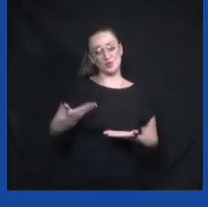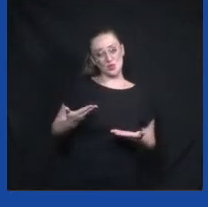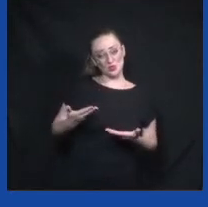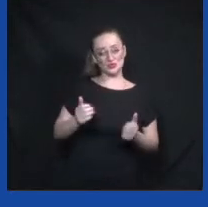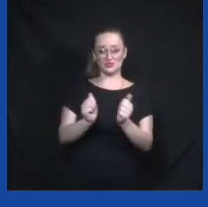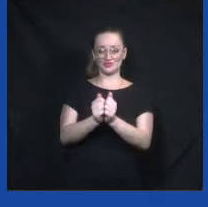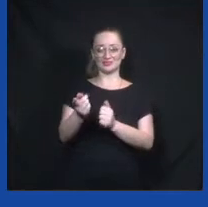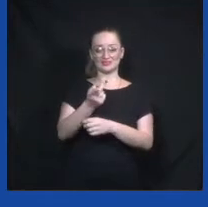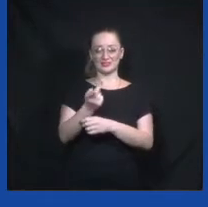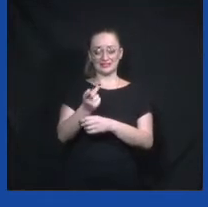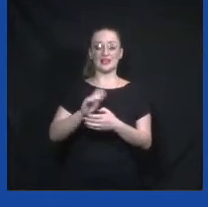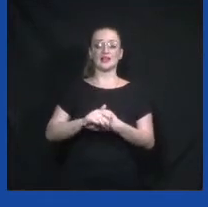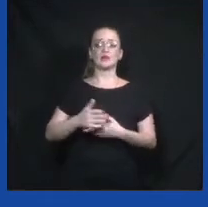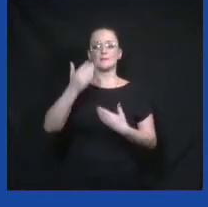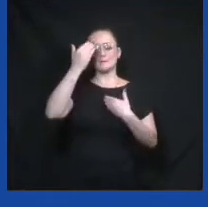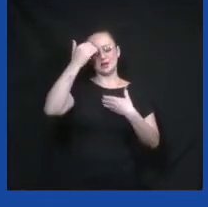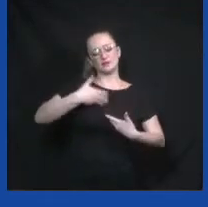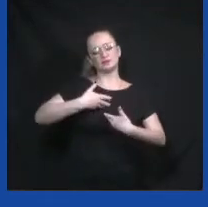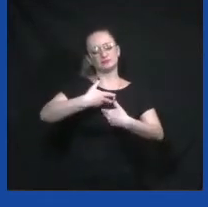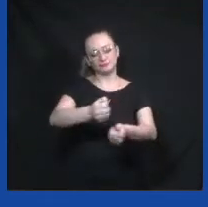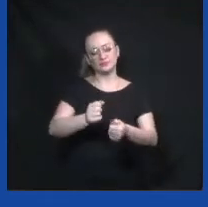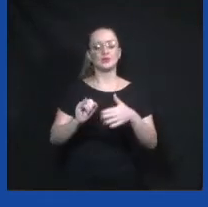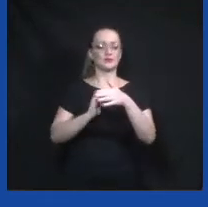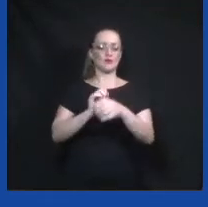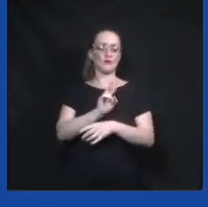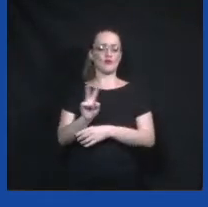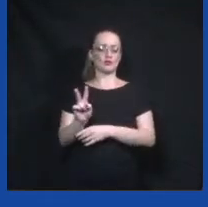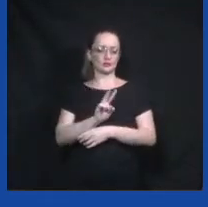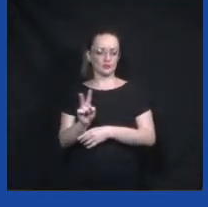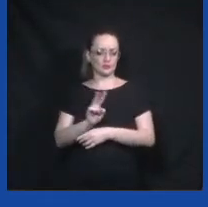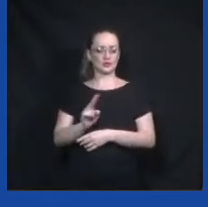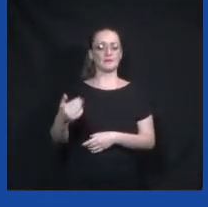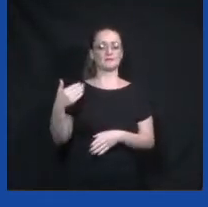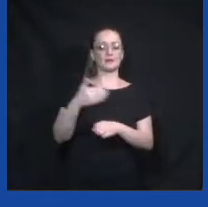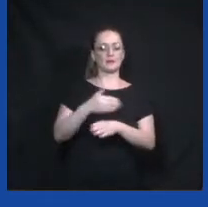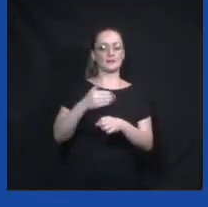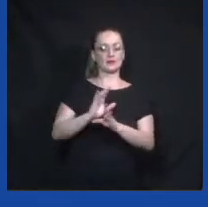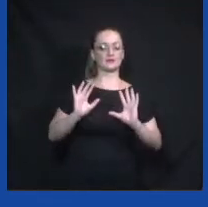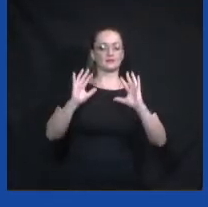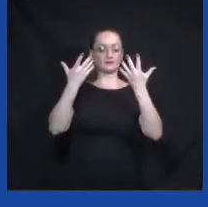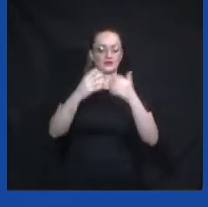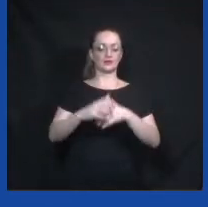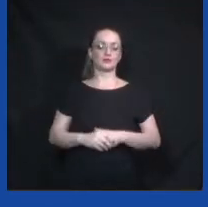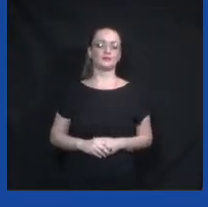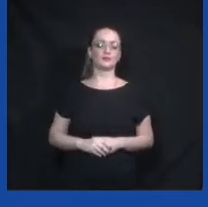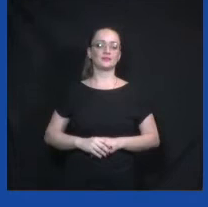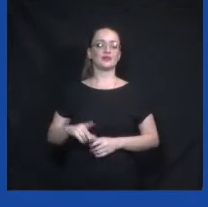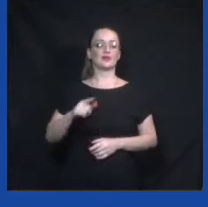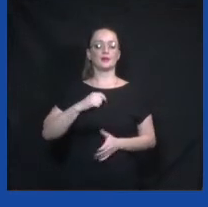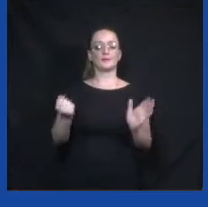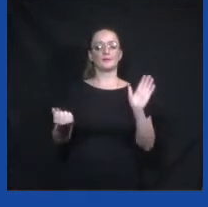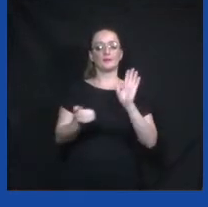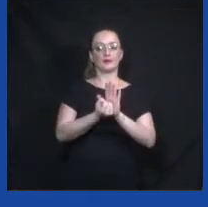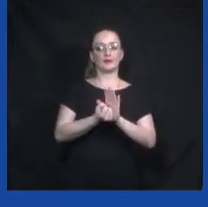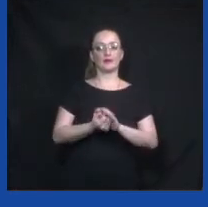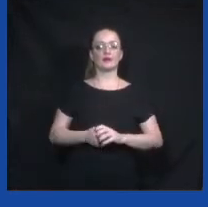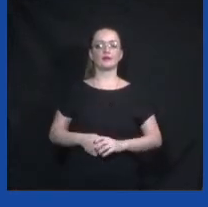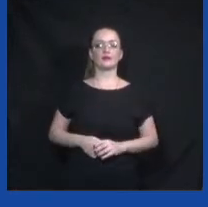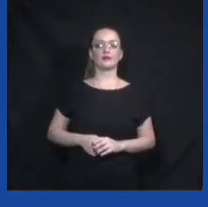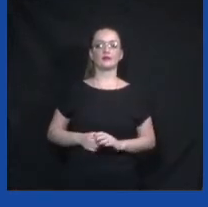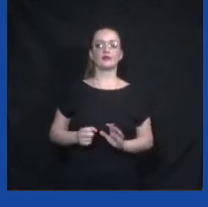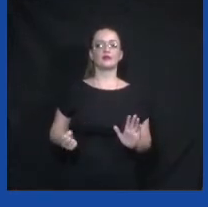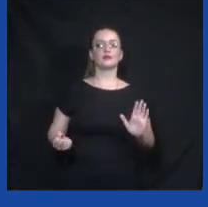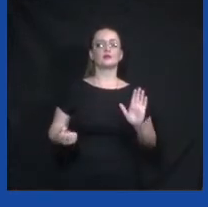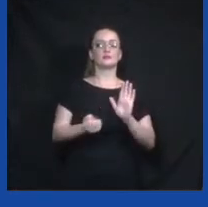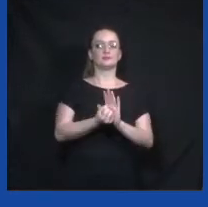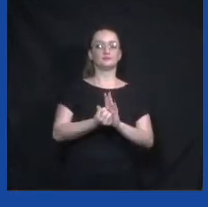o convite do Instituto Votorantim para fazer parte desse evento, dessa que marca um, marca, como o